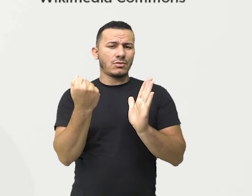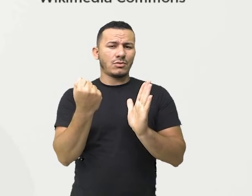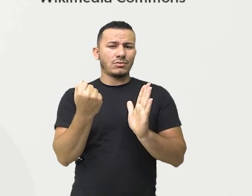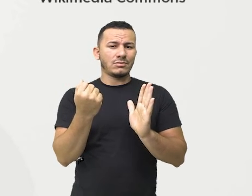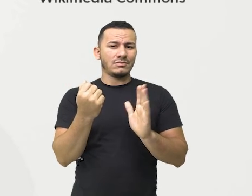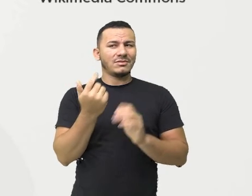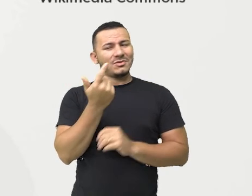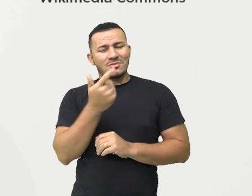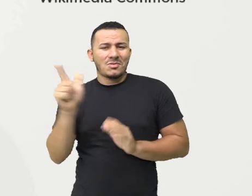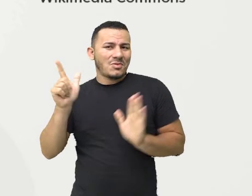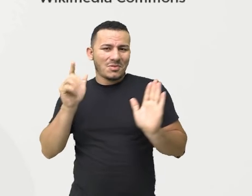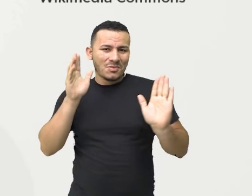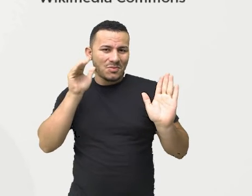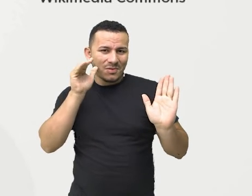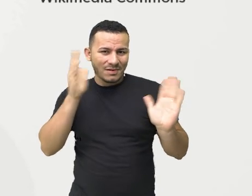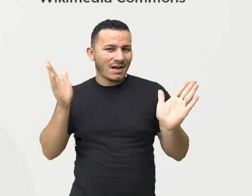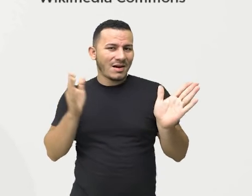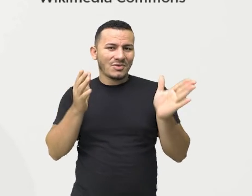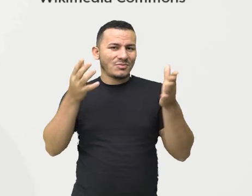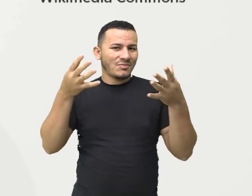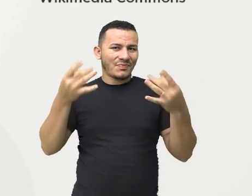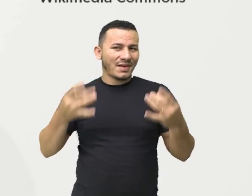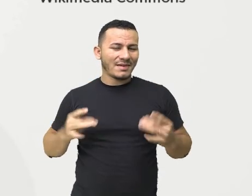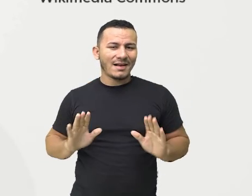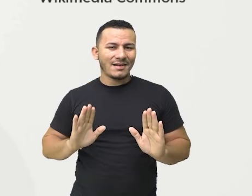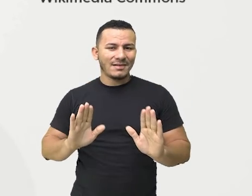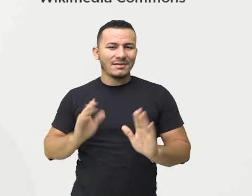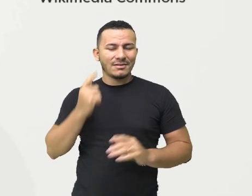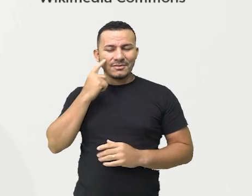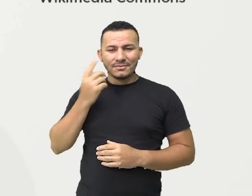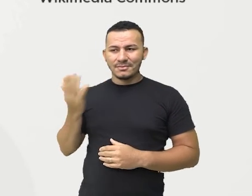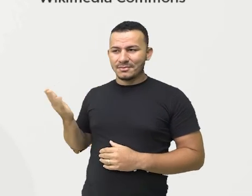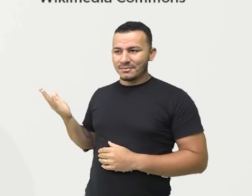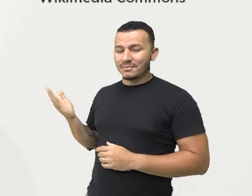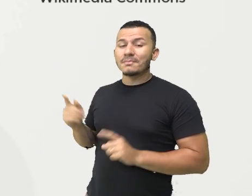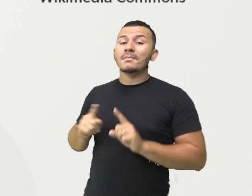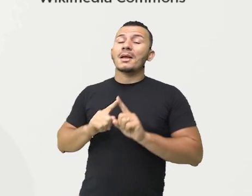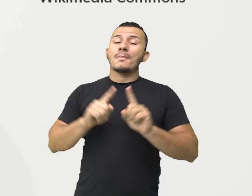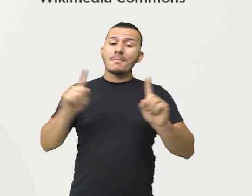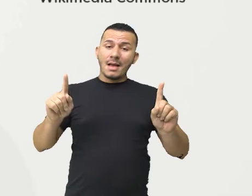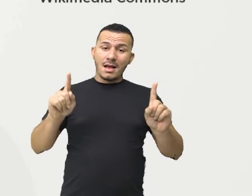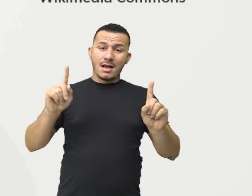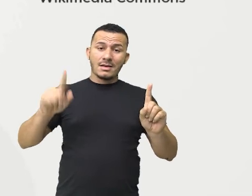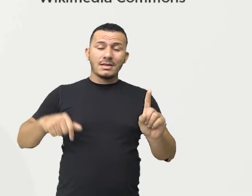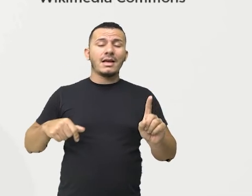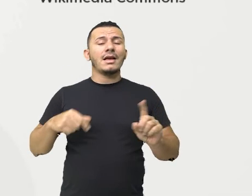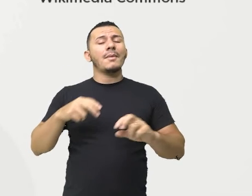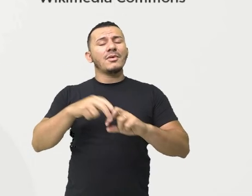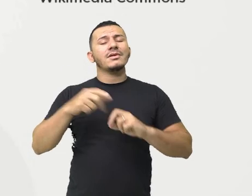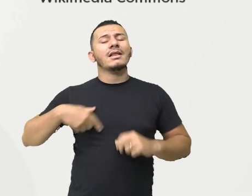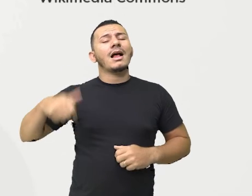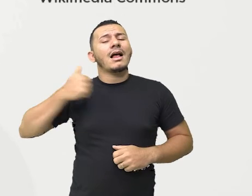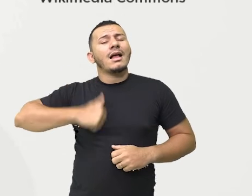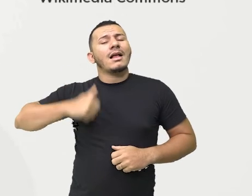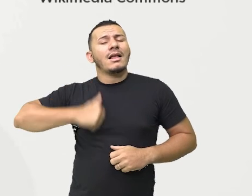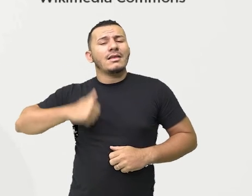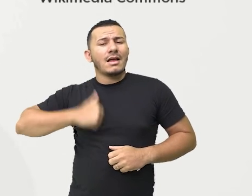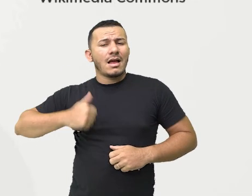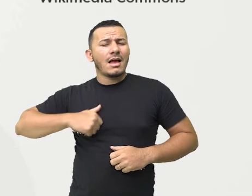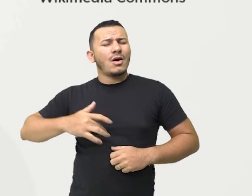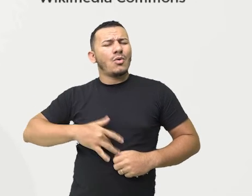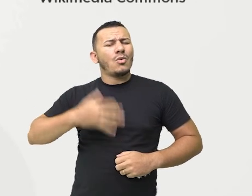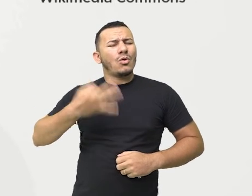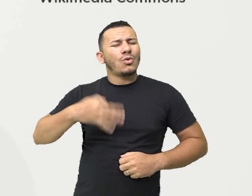um outro detalhe interessante, olha aí. E sim, por estar com diarreia